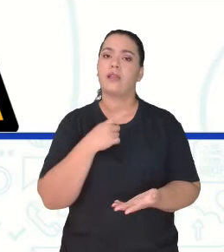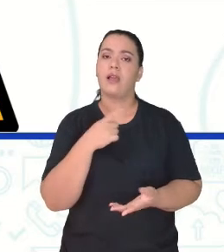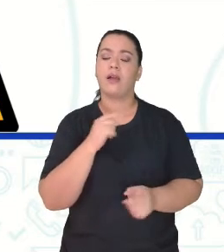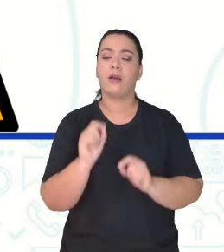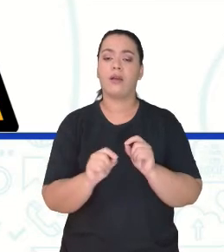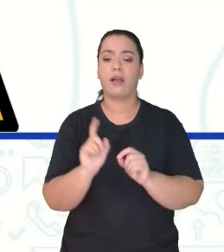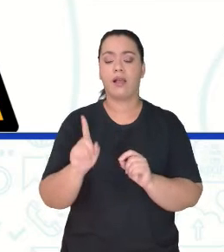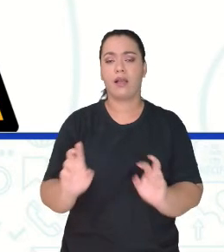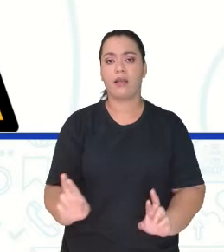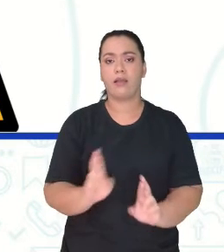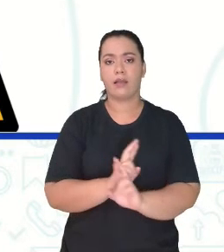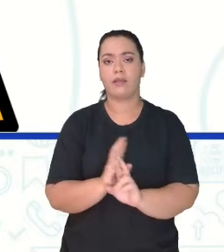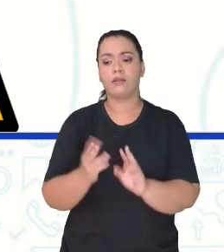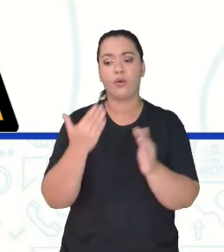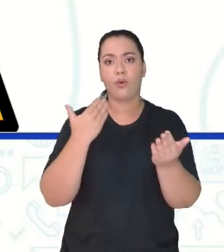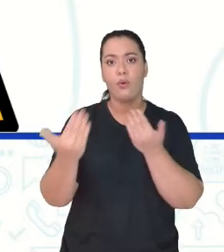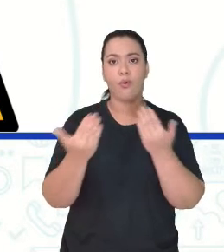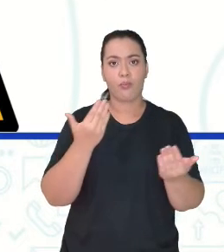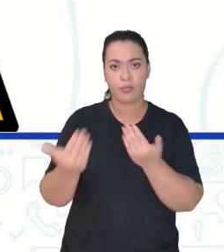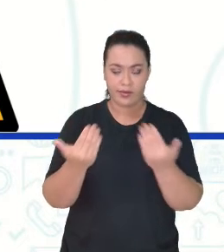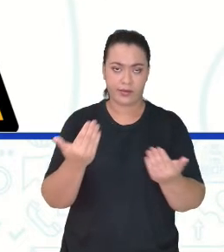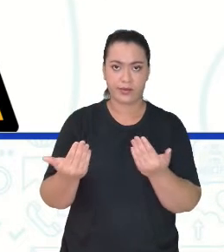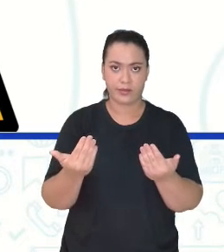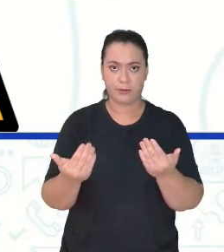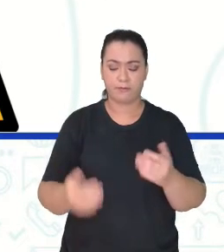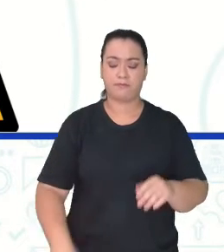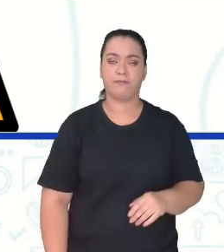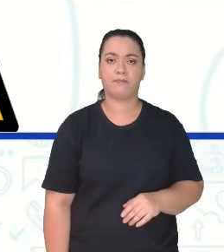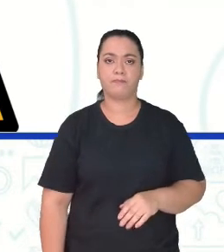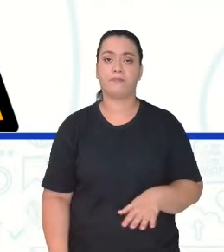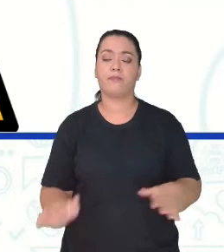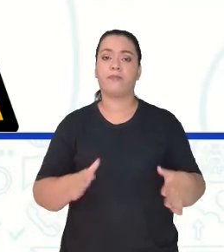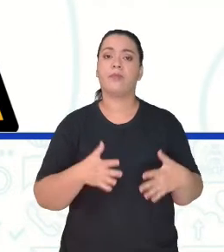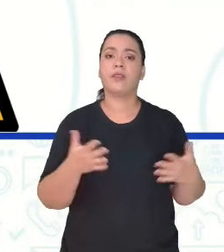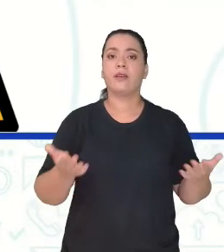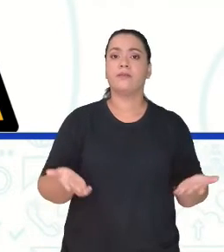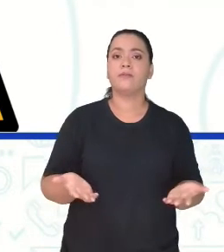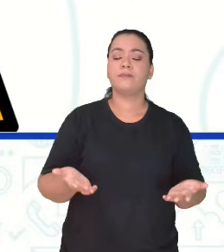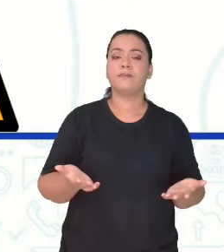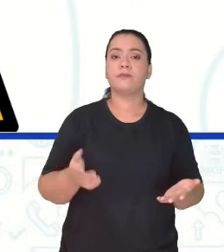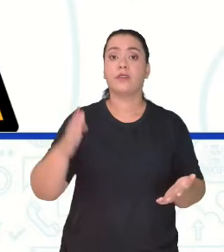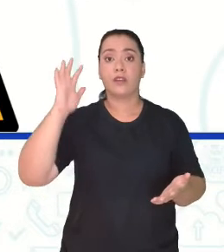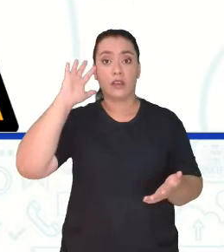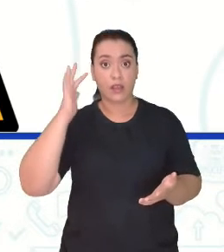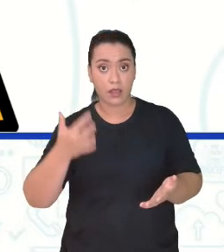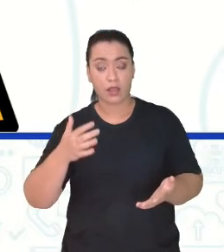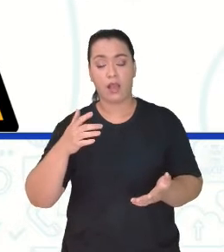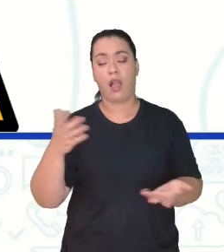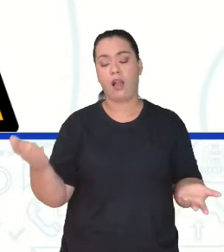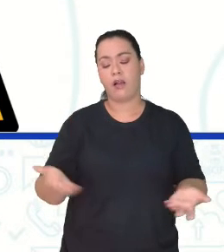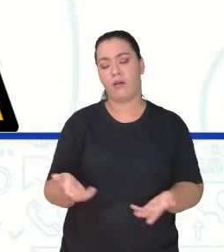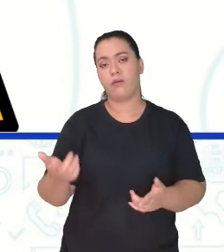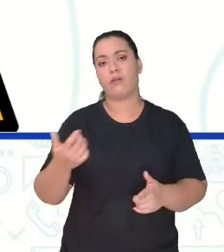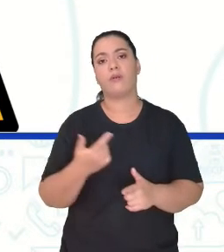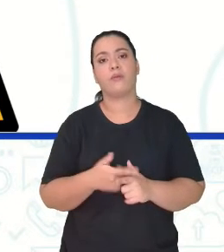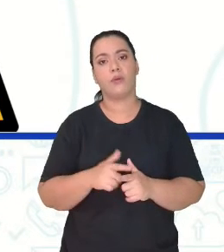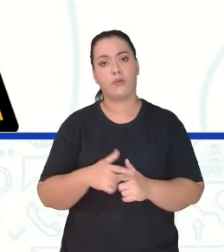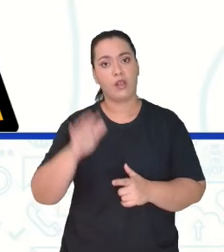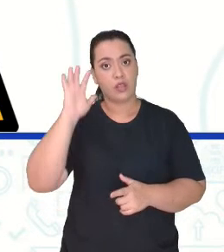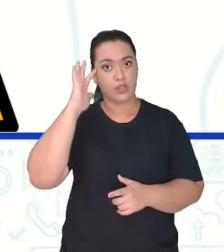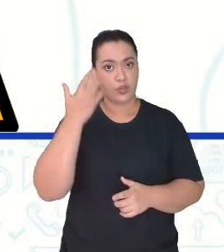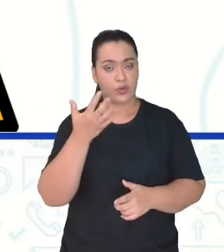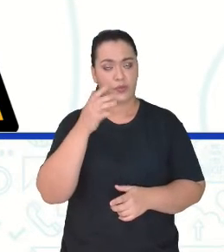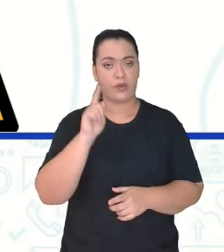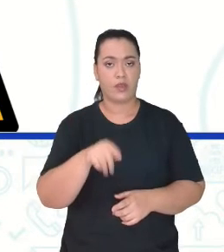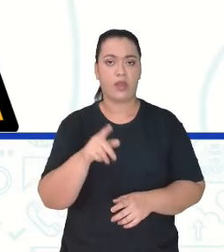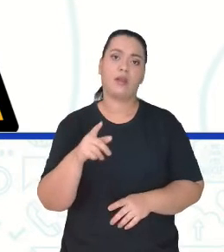relações comparativas entre essas partes. Então, a gente vai resolver esses problemas aí de